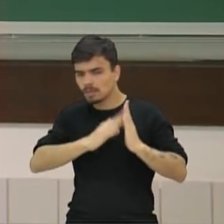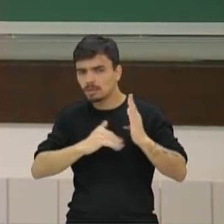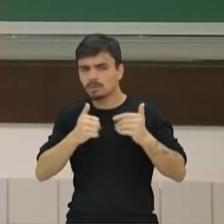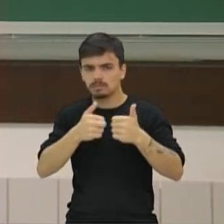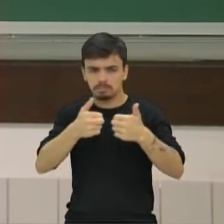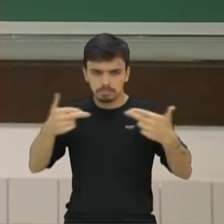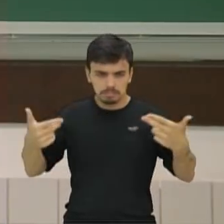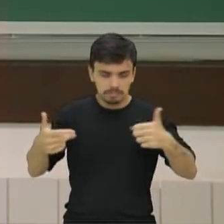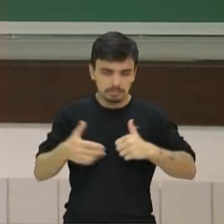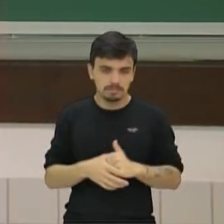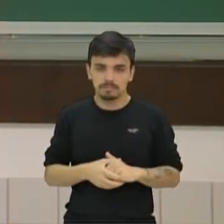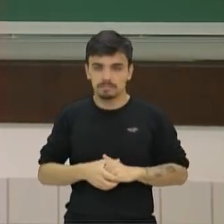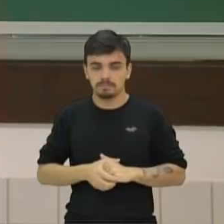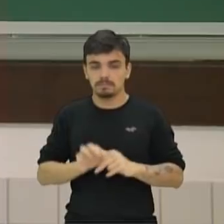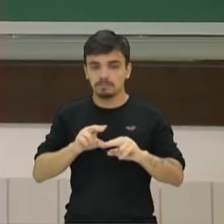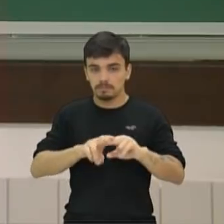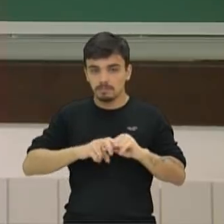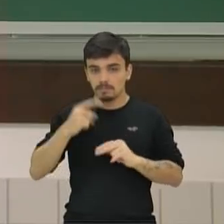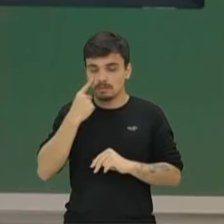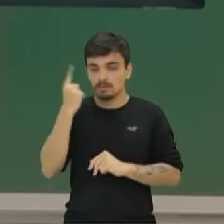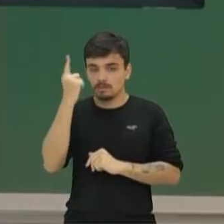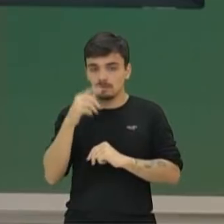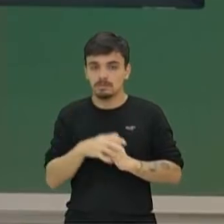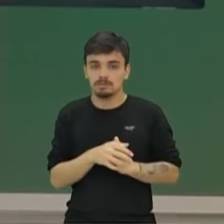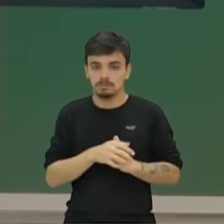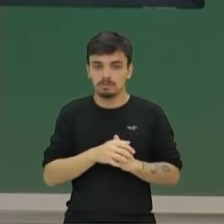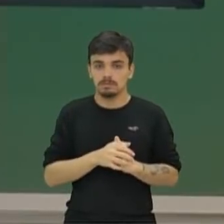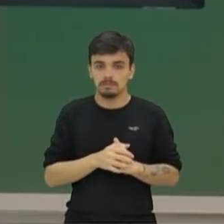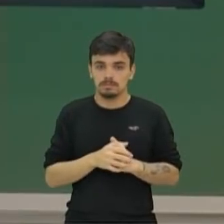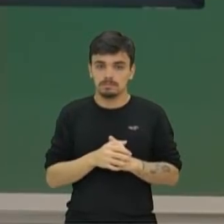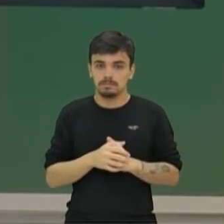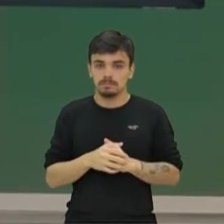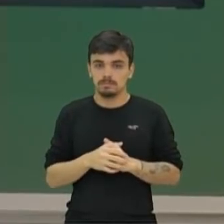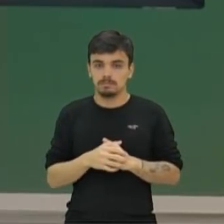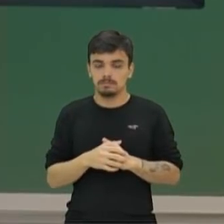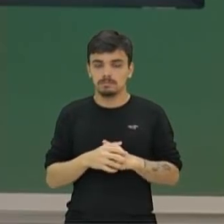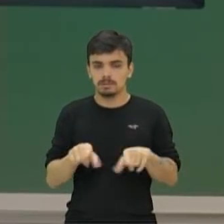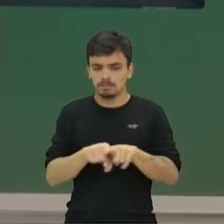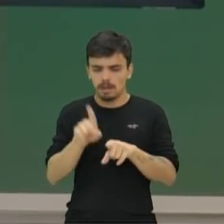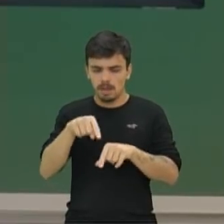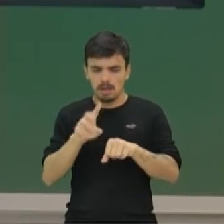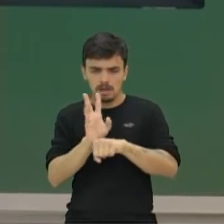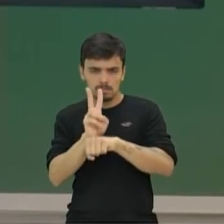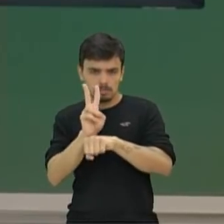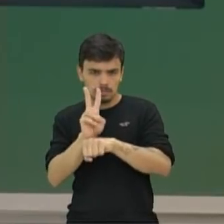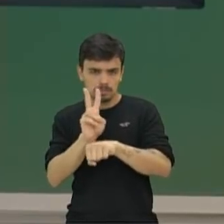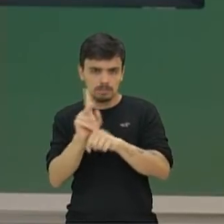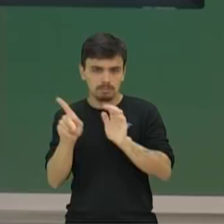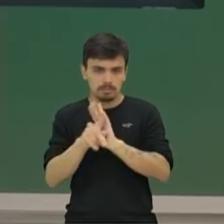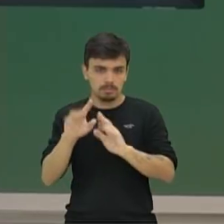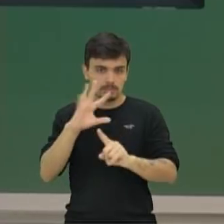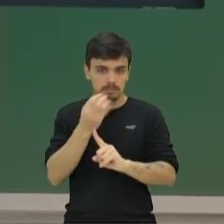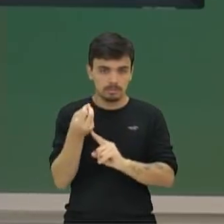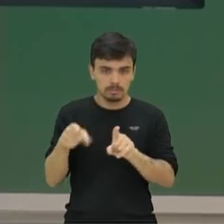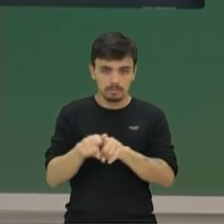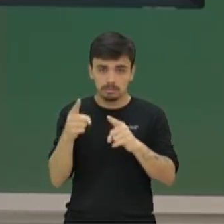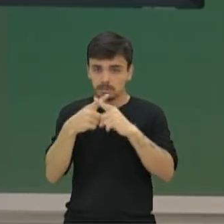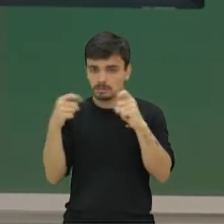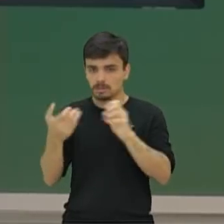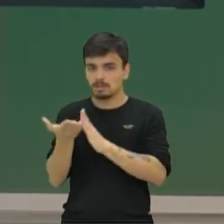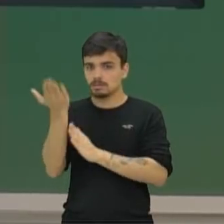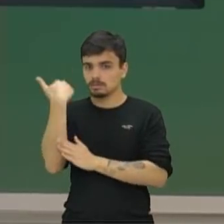pinturas. Então, olha lá, chamada de os mecenas, né, que eram os protetores das artes e das ciências da